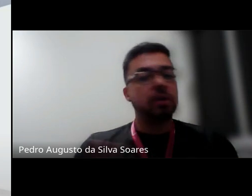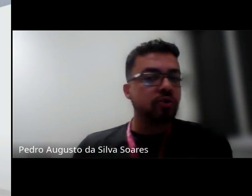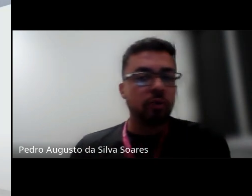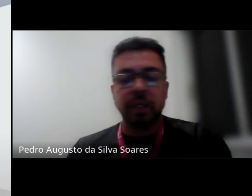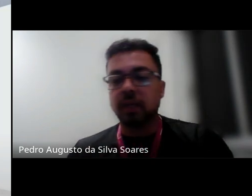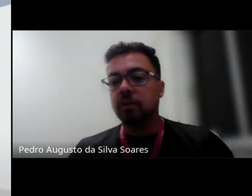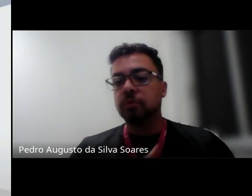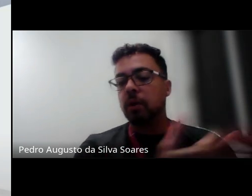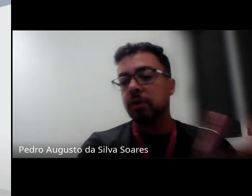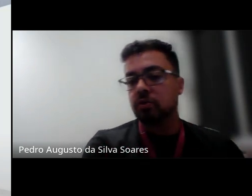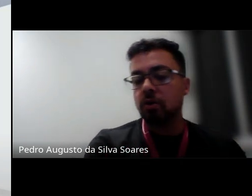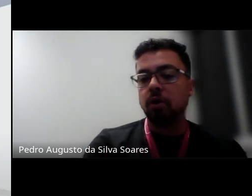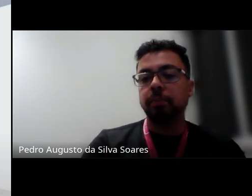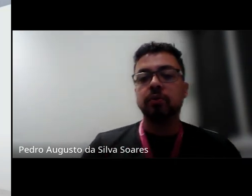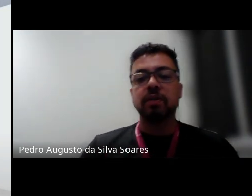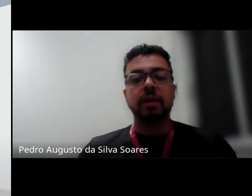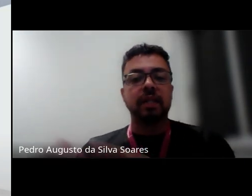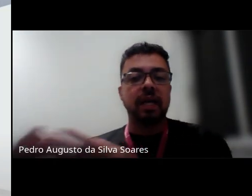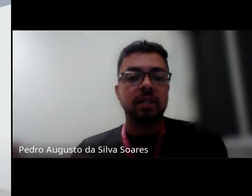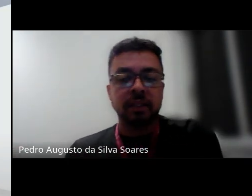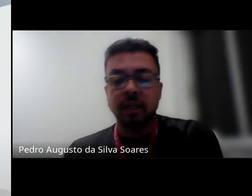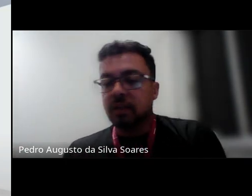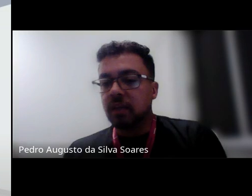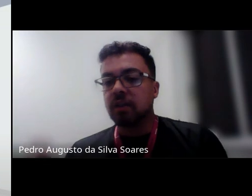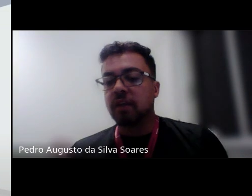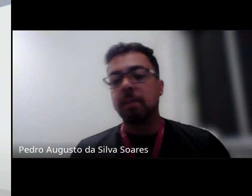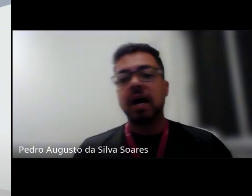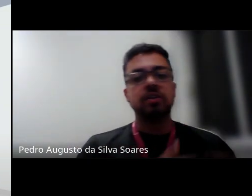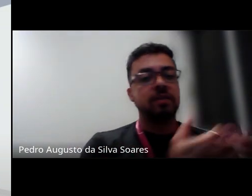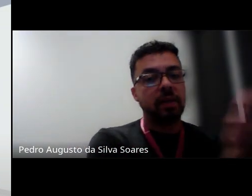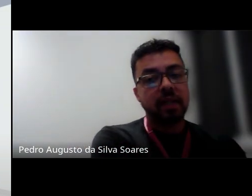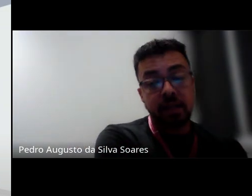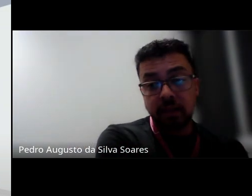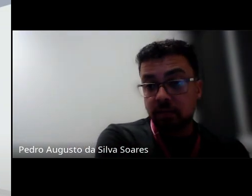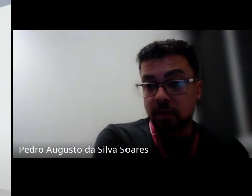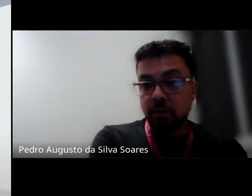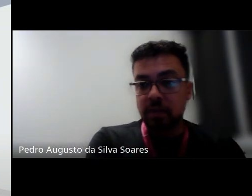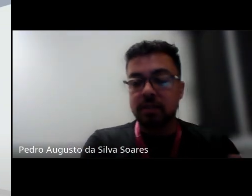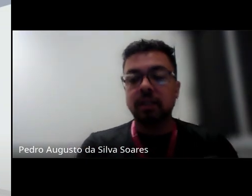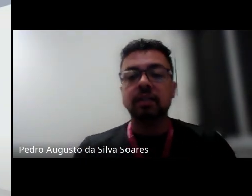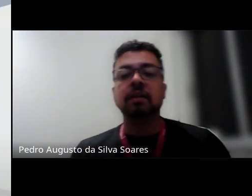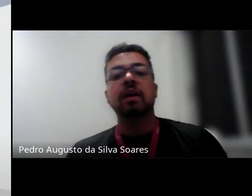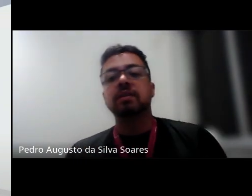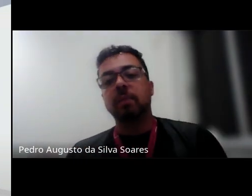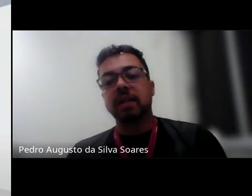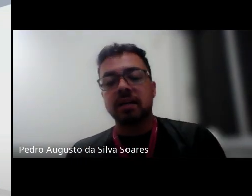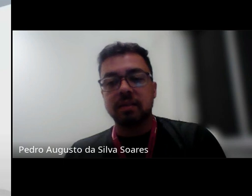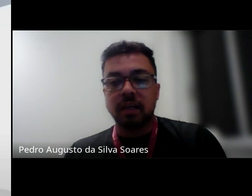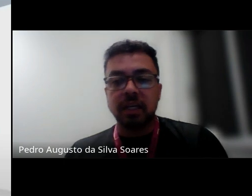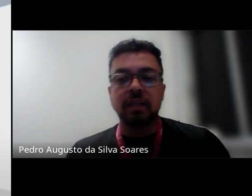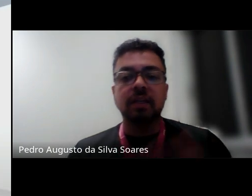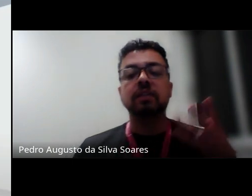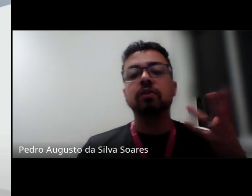de microscopia, vamos usar o microscópio, ou se é uma técnica dentro da enfermagem, se é uma técnica dentro da biomedicina, se é uma